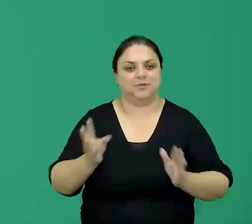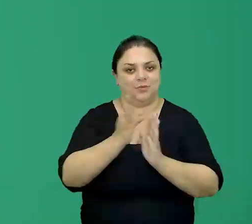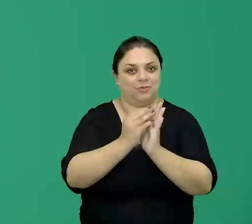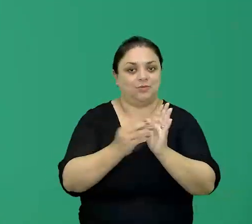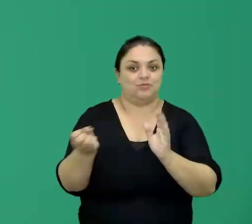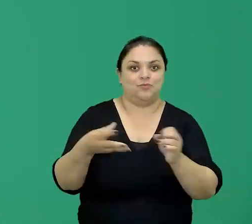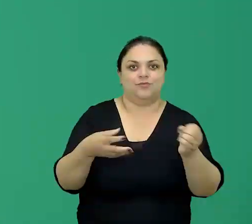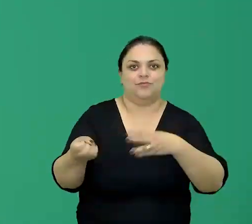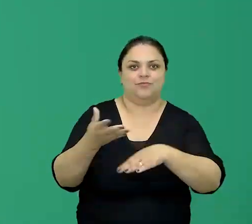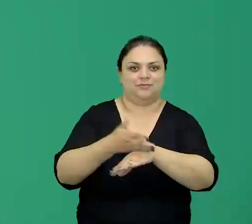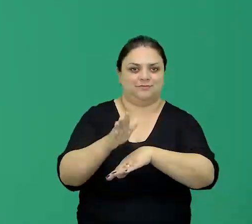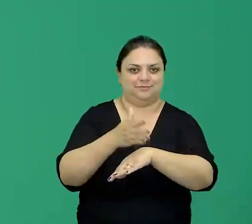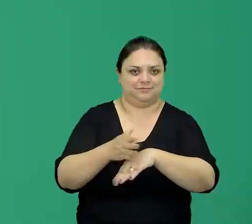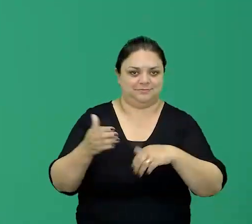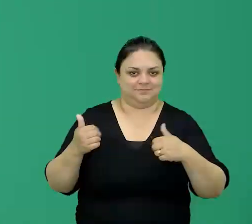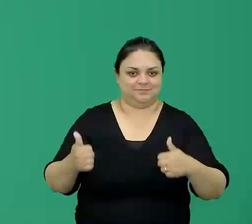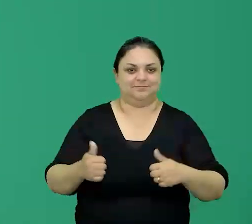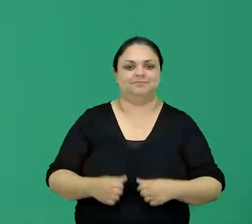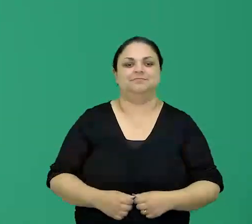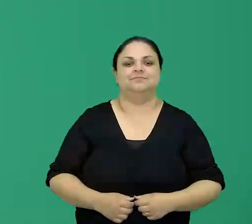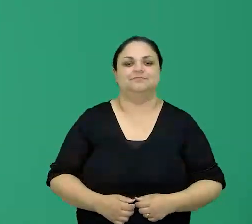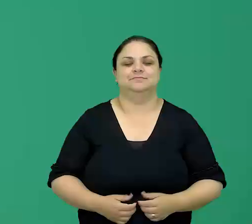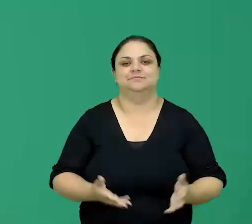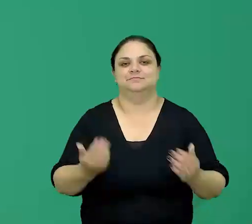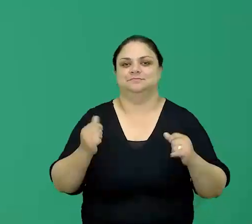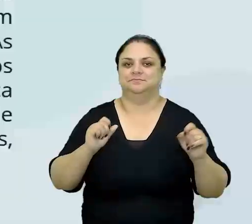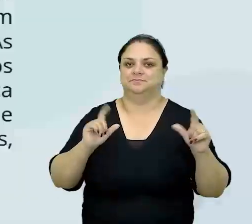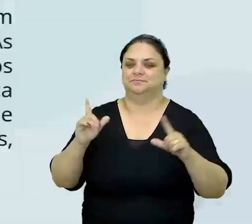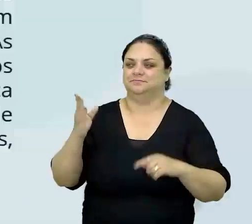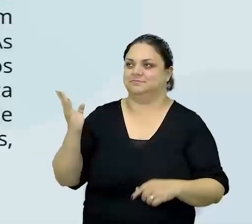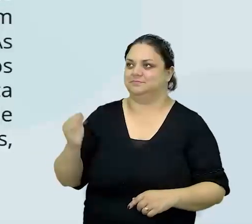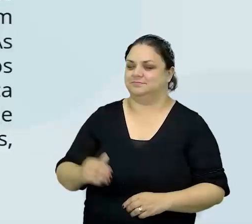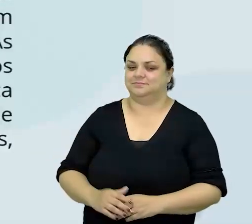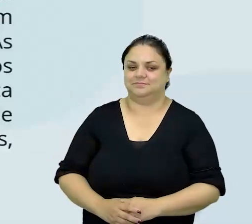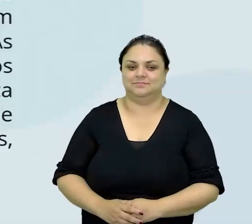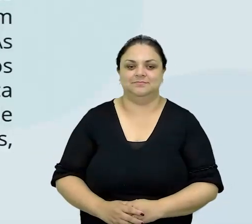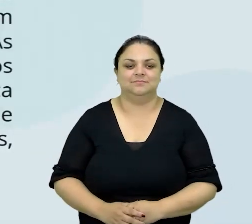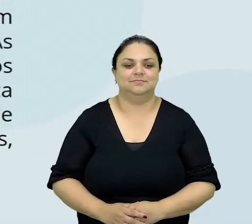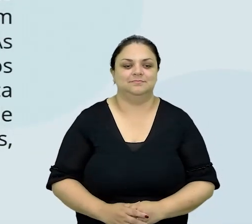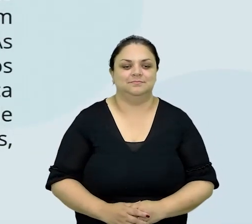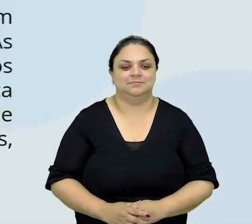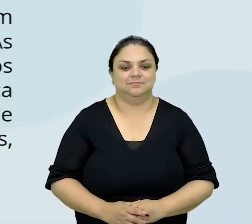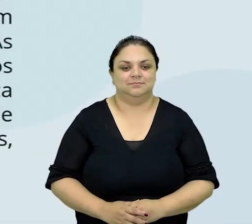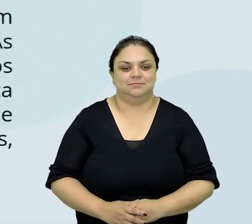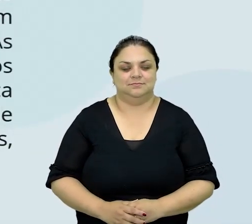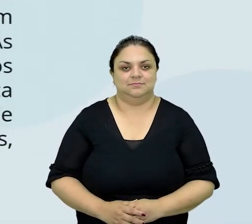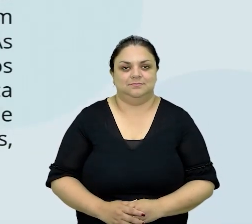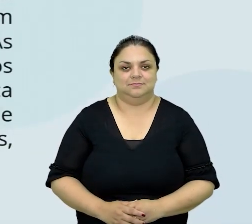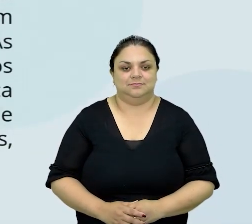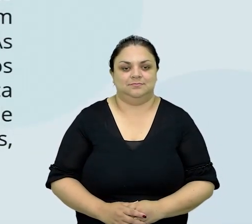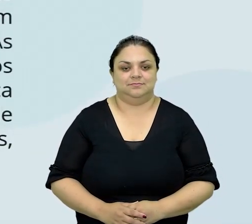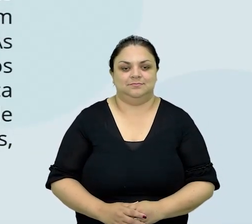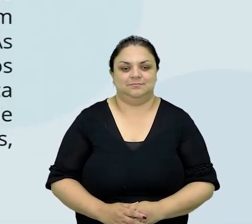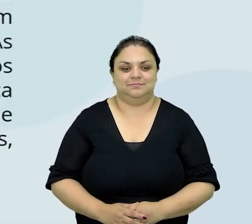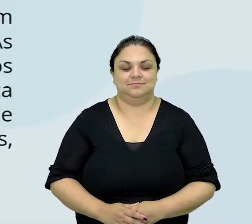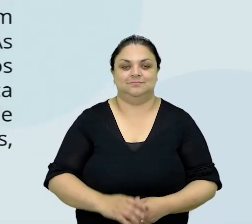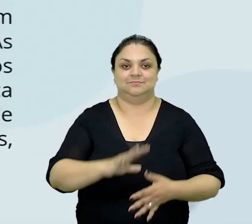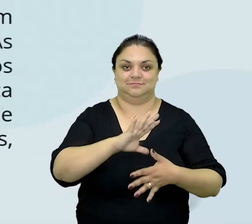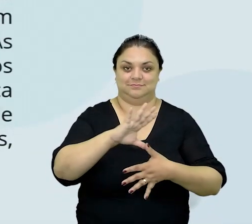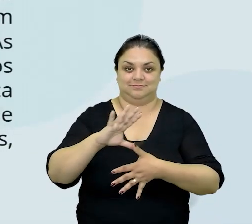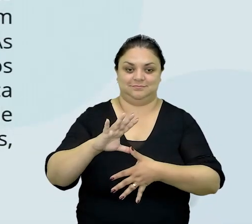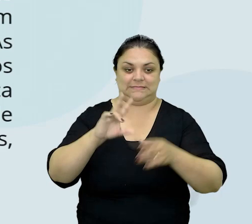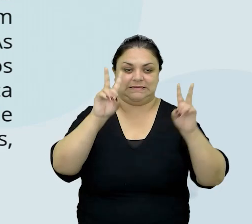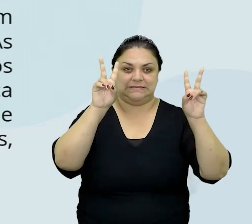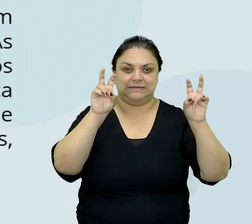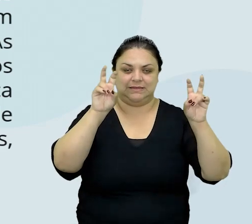conteúdos novos. Tudo bem? Vamos lá para a nossa tela mais uma vez. Bora lá! Bem, quando a gente fala, pessoal, a respeito da